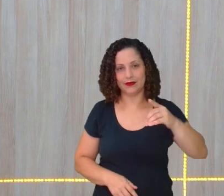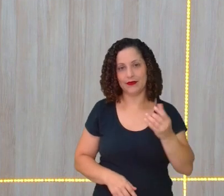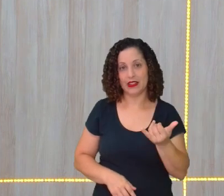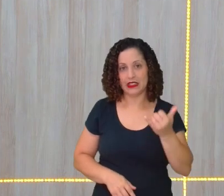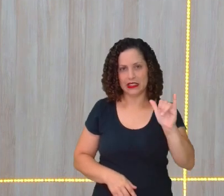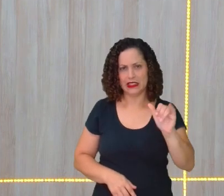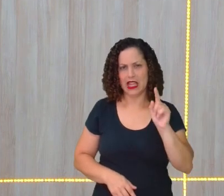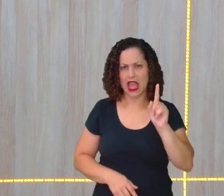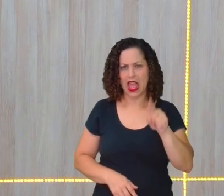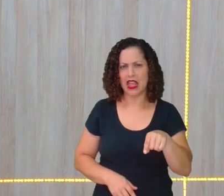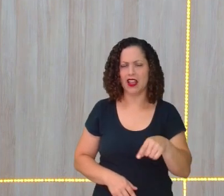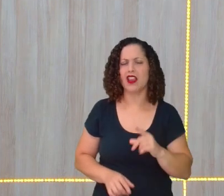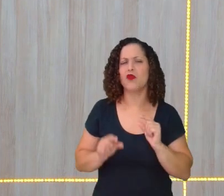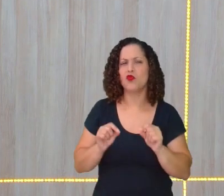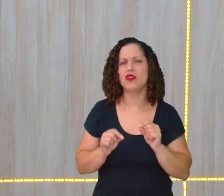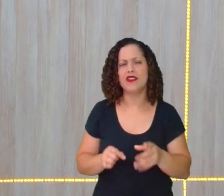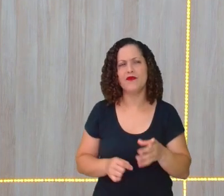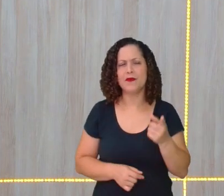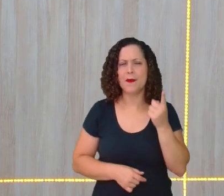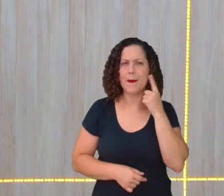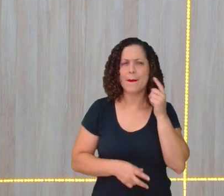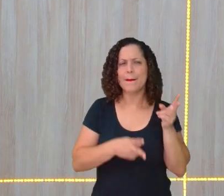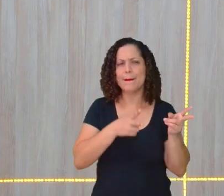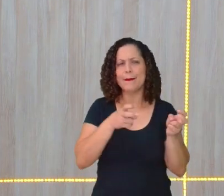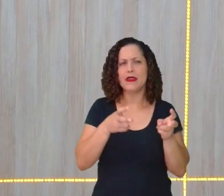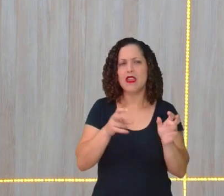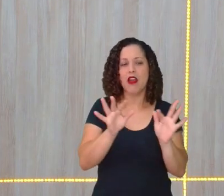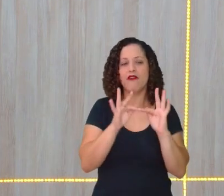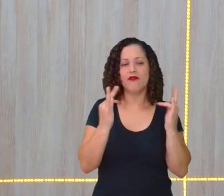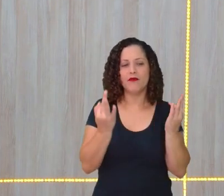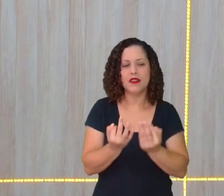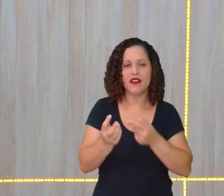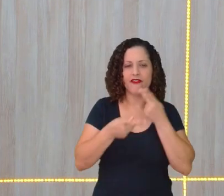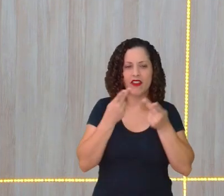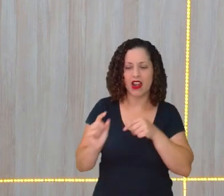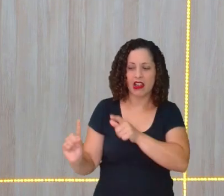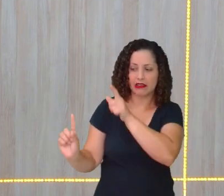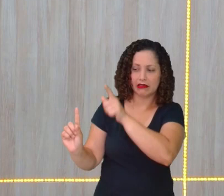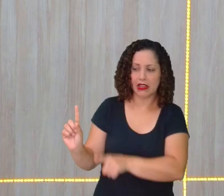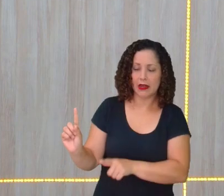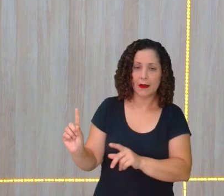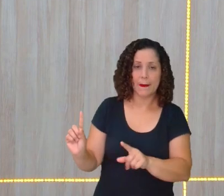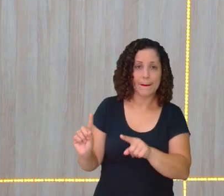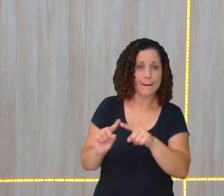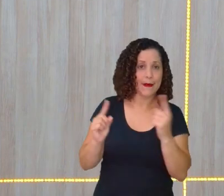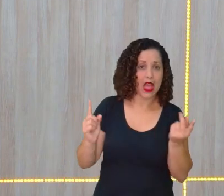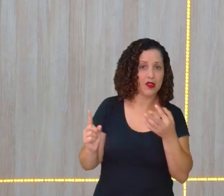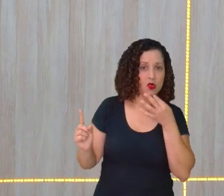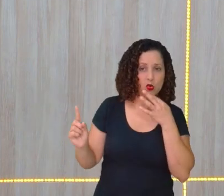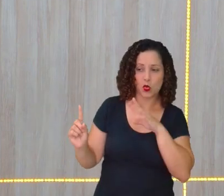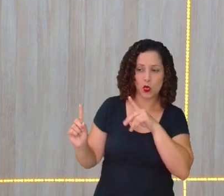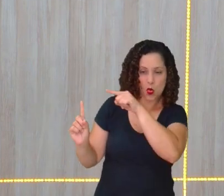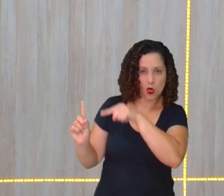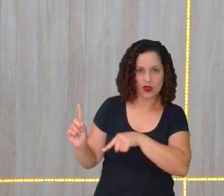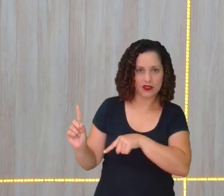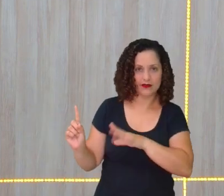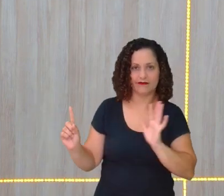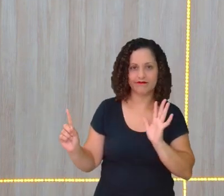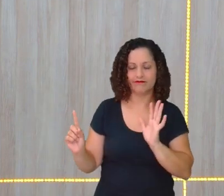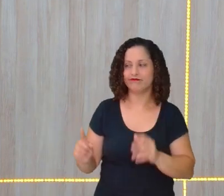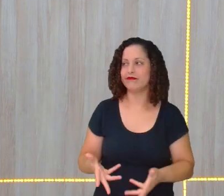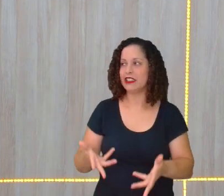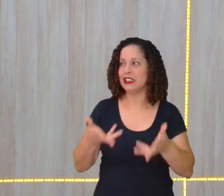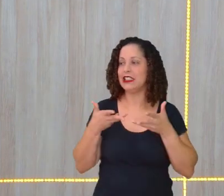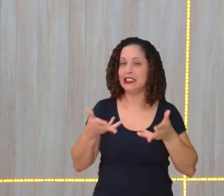ouvia dos pais falarem sobre ele, mas não conhecia esse The Grinch, tá? Não conhecia esse The Grinch. Então ela